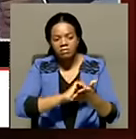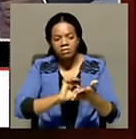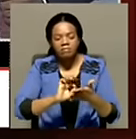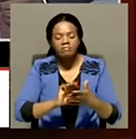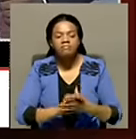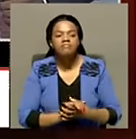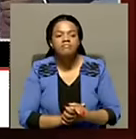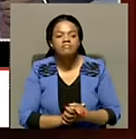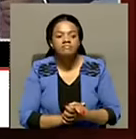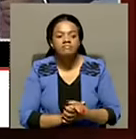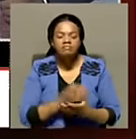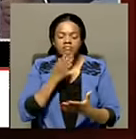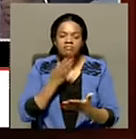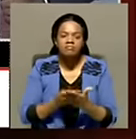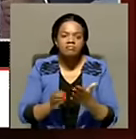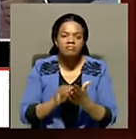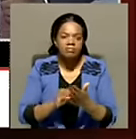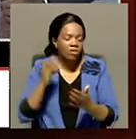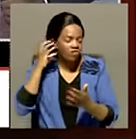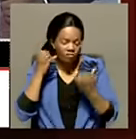Ernesto Bartolomeu, ficou a informação a partir de Washington.